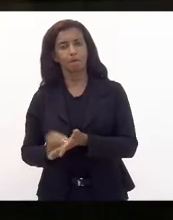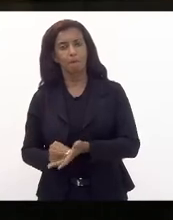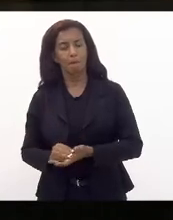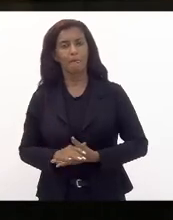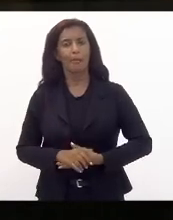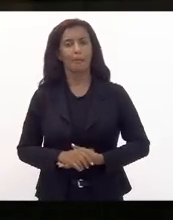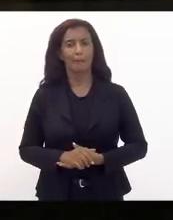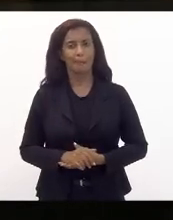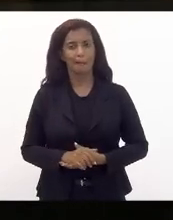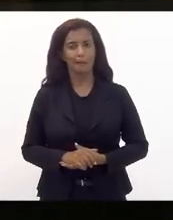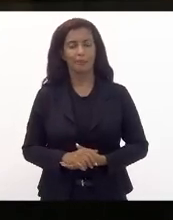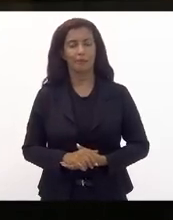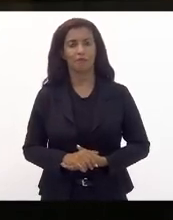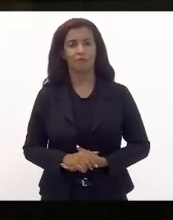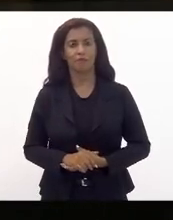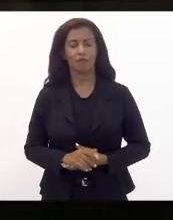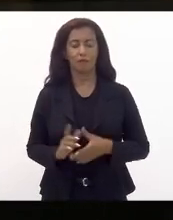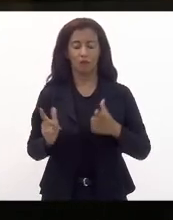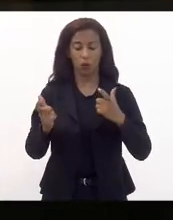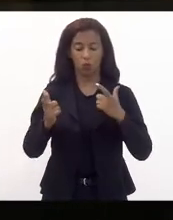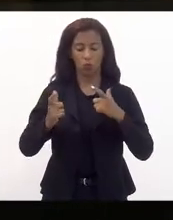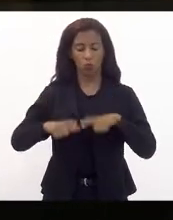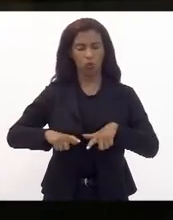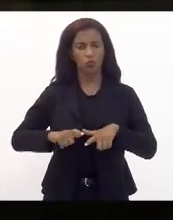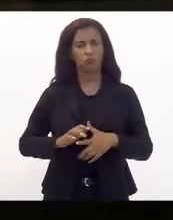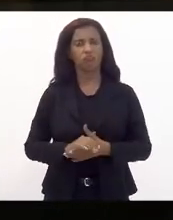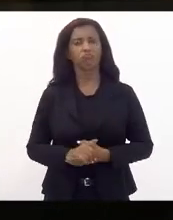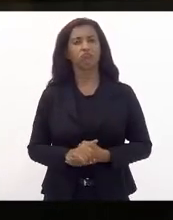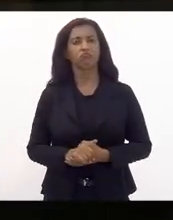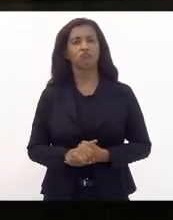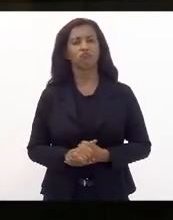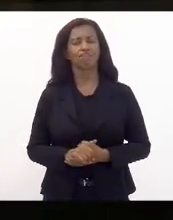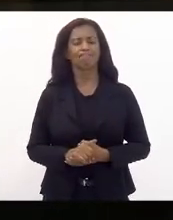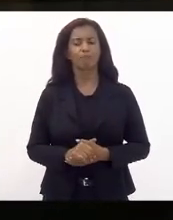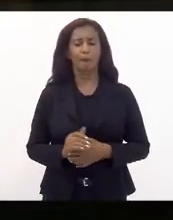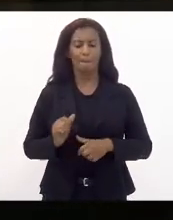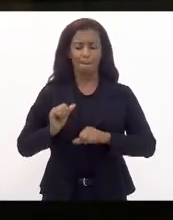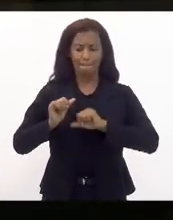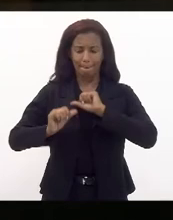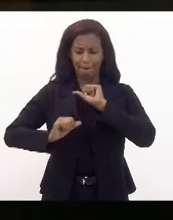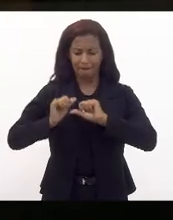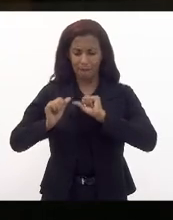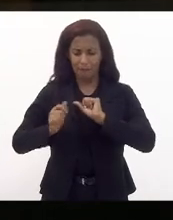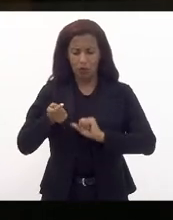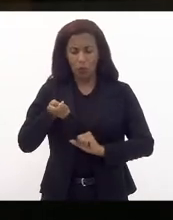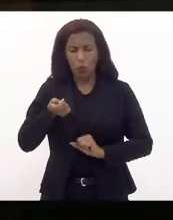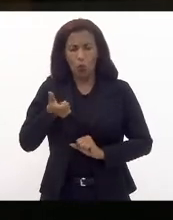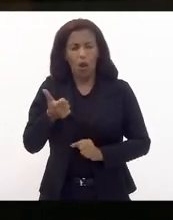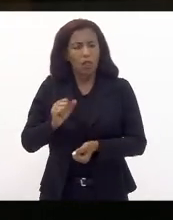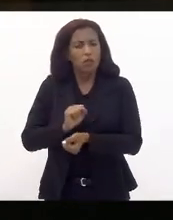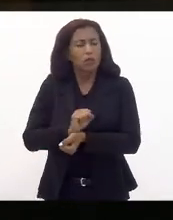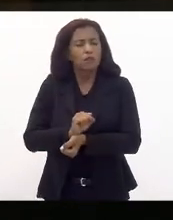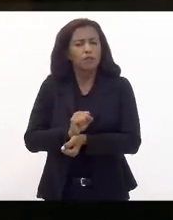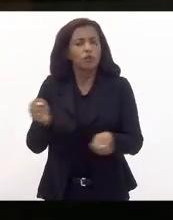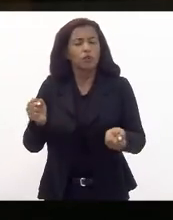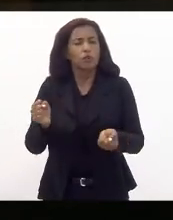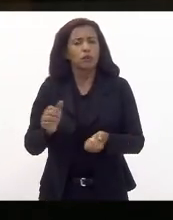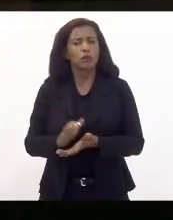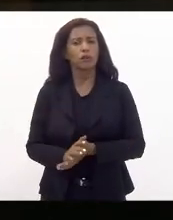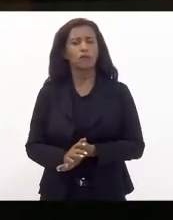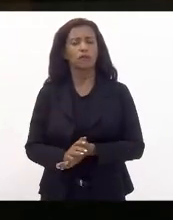e onde torna quase que impossível daqui a pouco